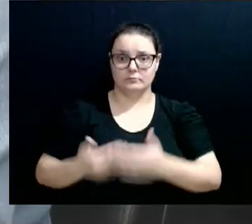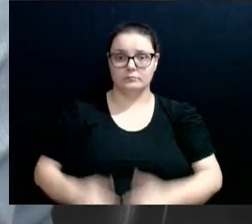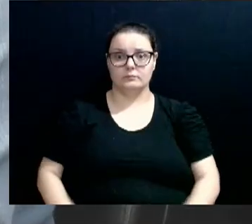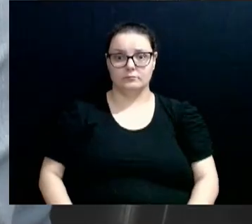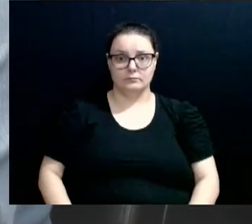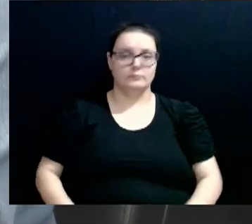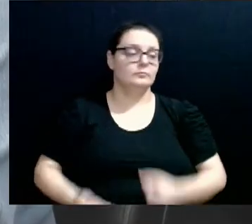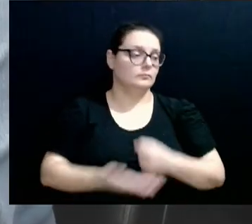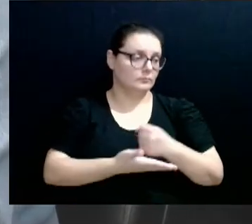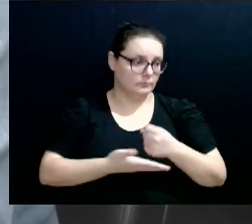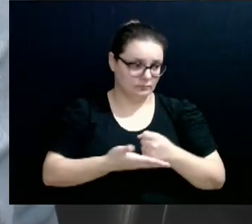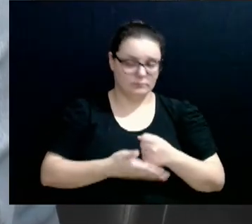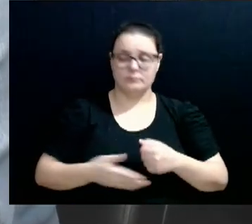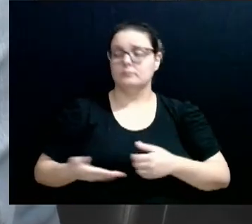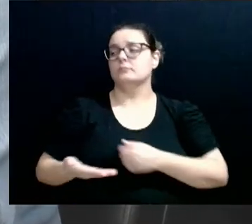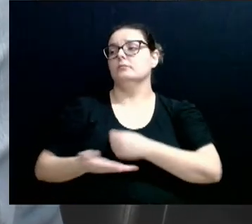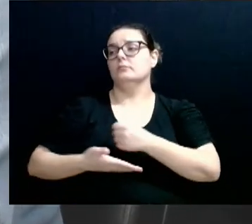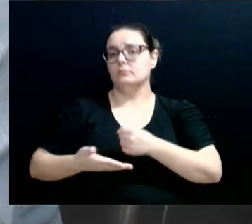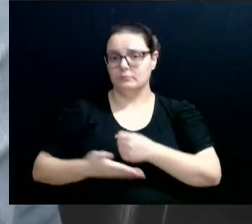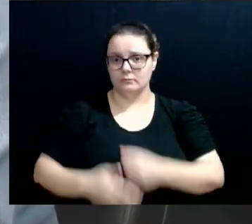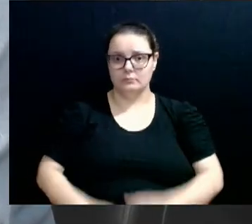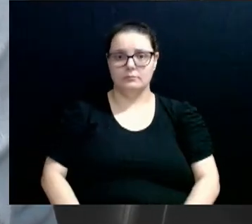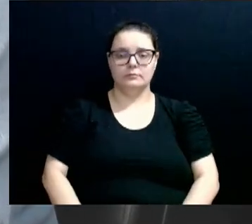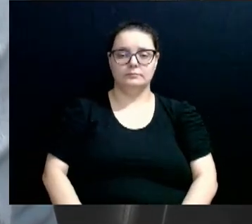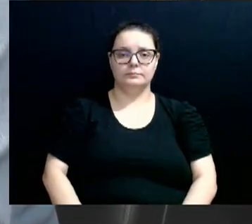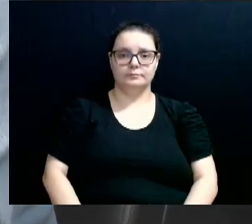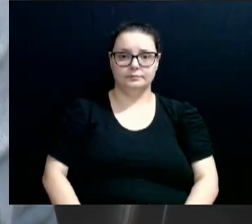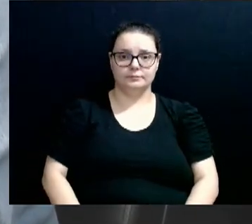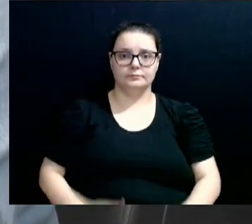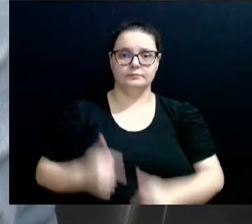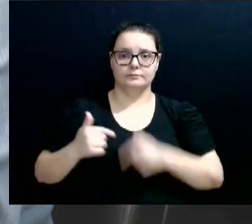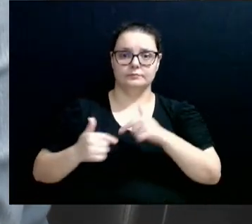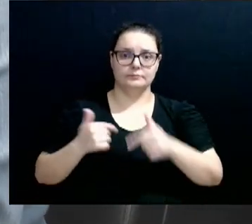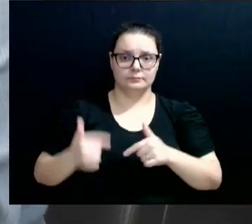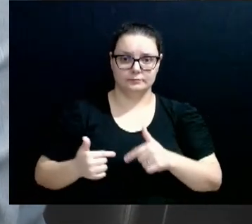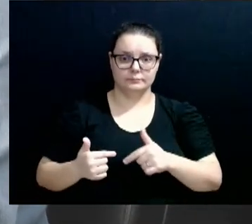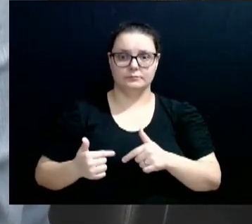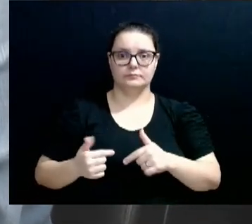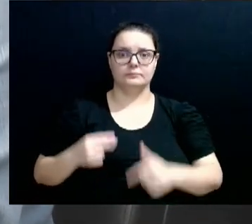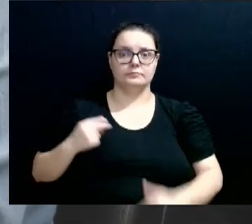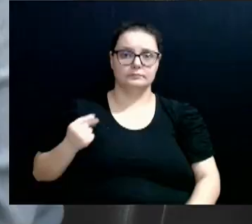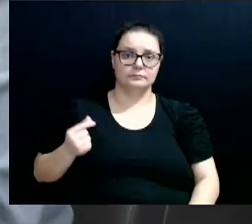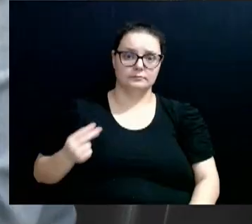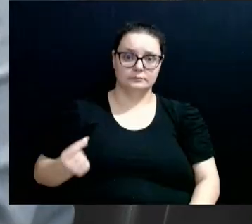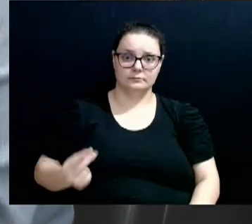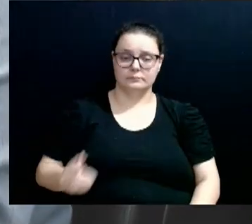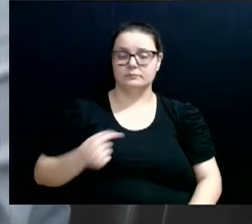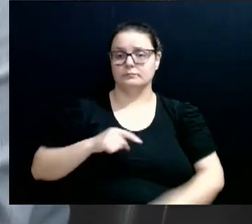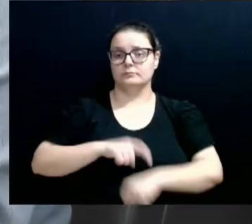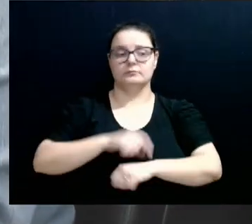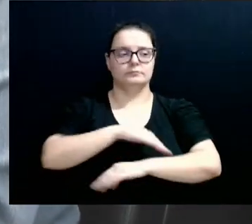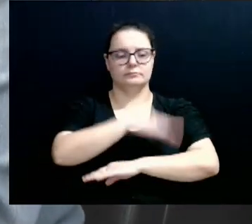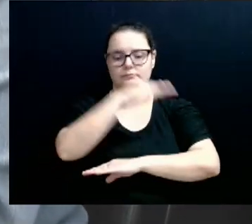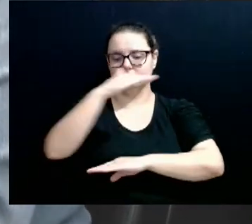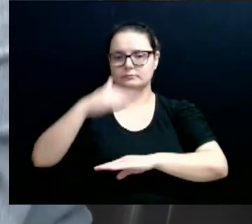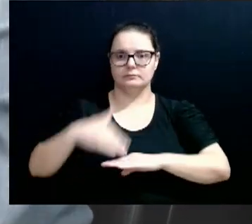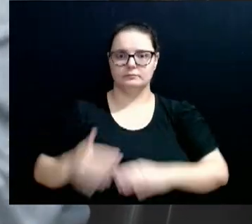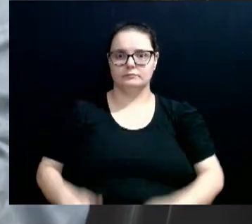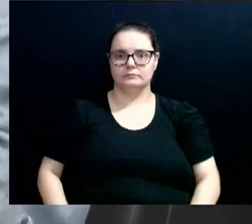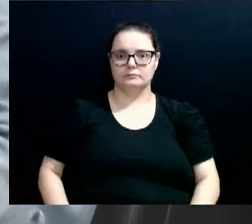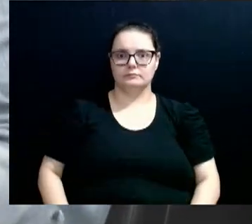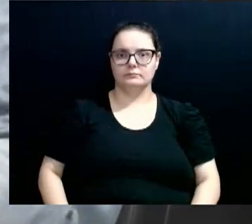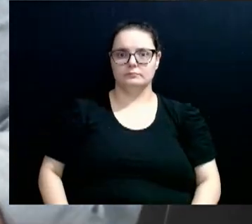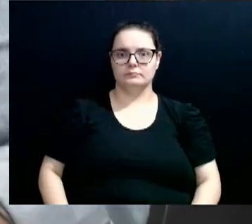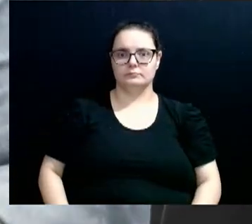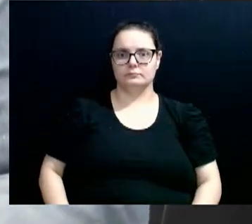Necessidades básicas. E ele trabalhava há muito tempo, e ele não era uma pessoa muito afeita que você questionasse. Então,